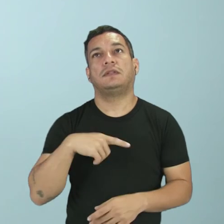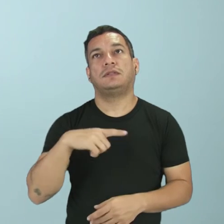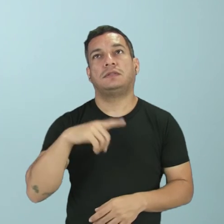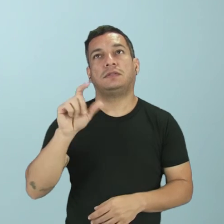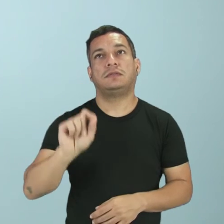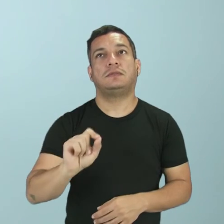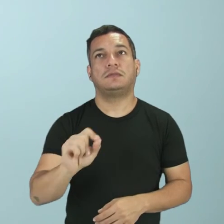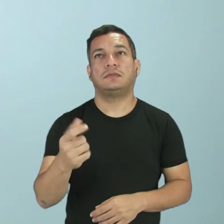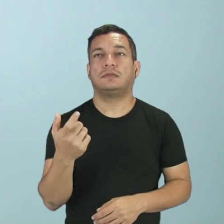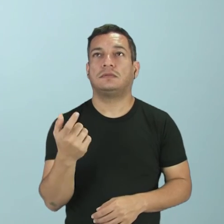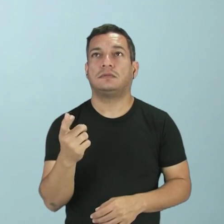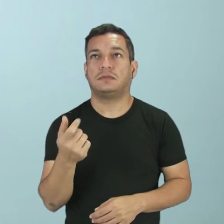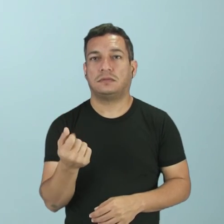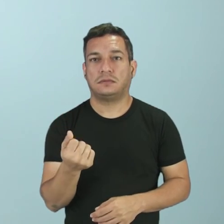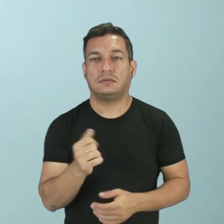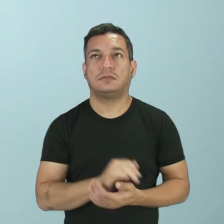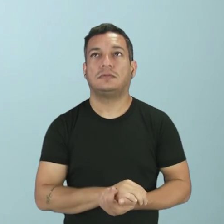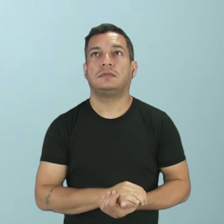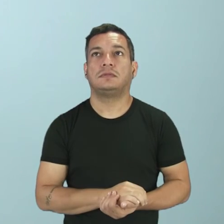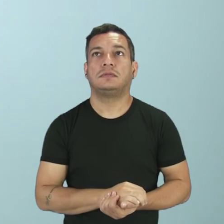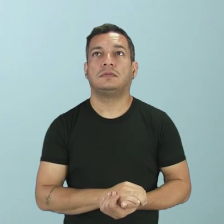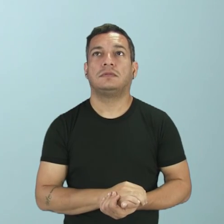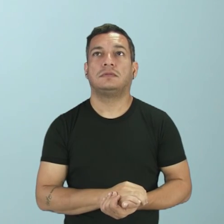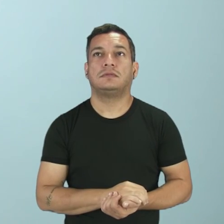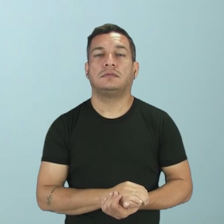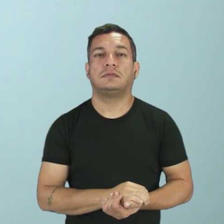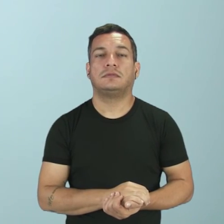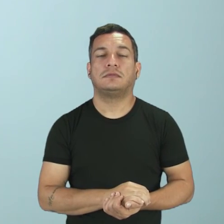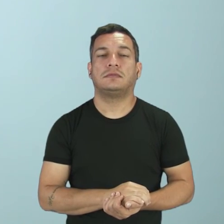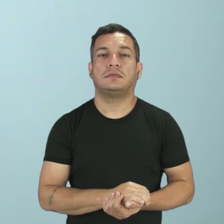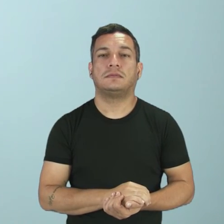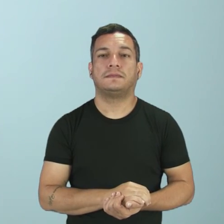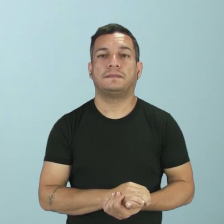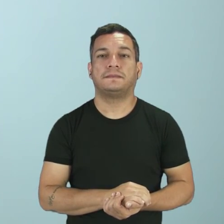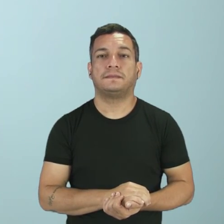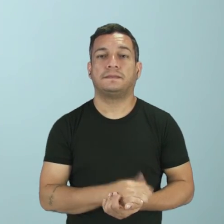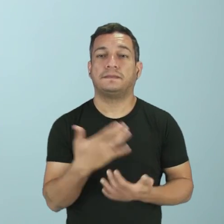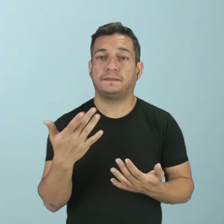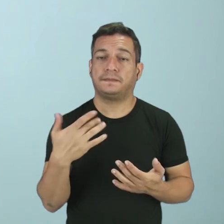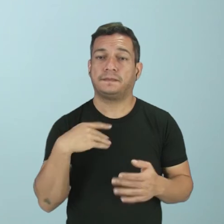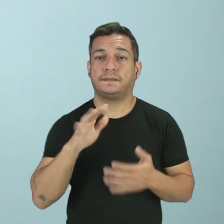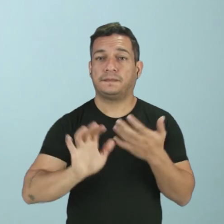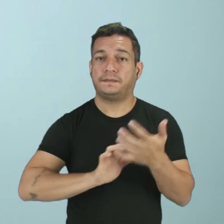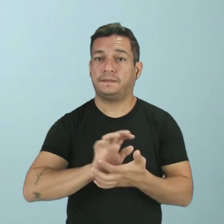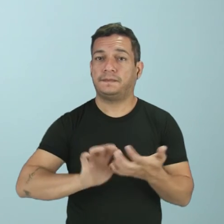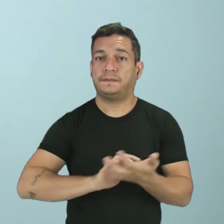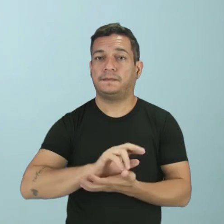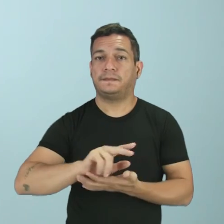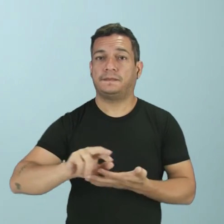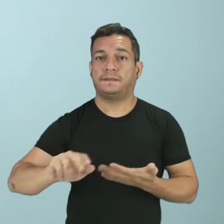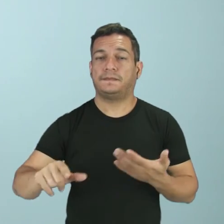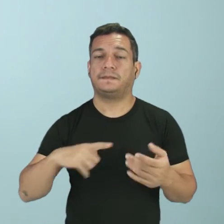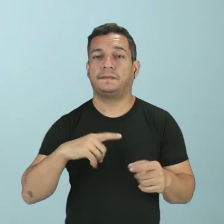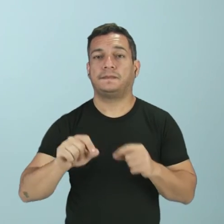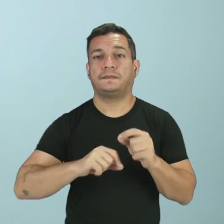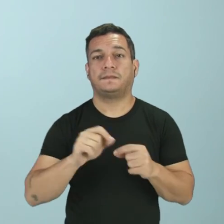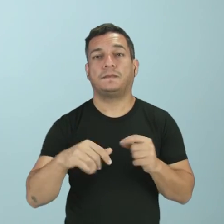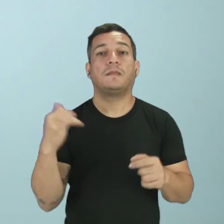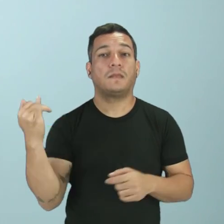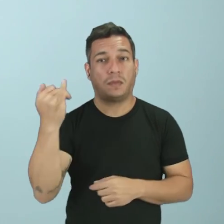direito, quem tinha dinheiro. Então tem toda essa questão. E essas revoluções tiveram